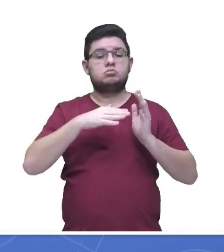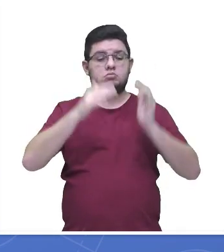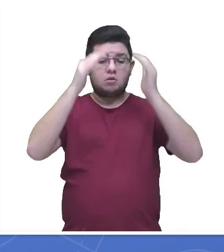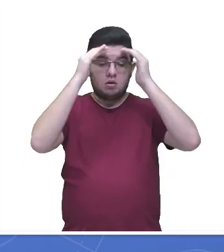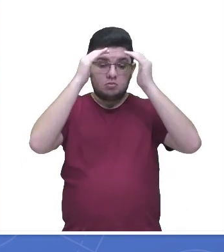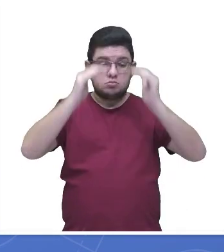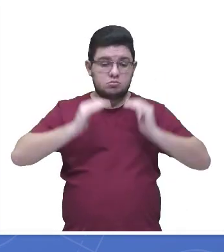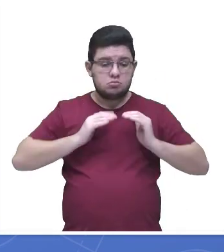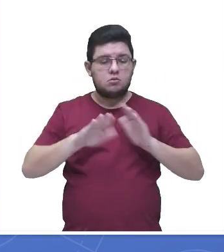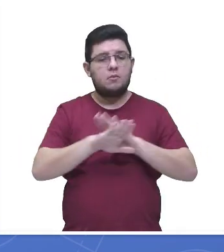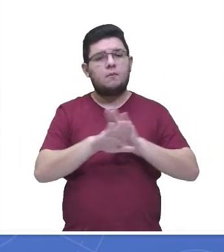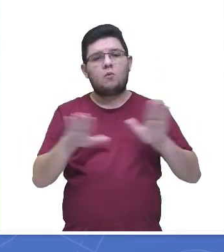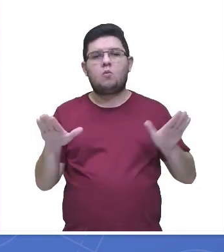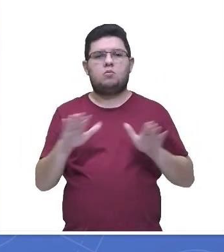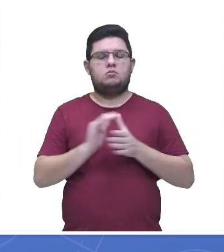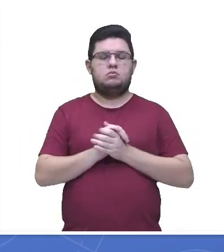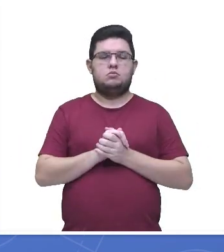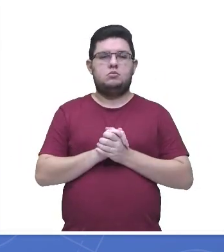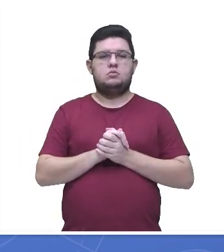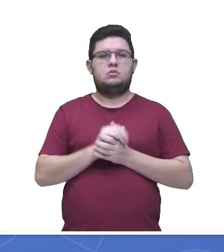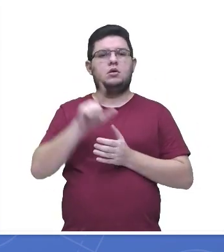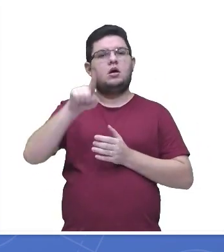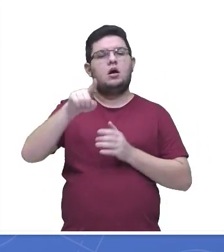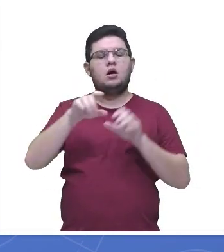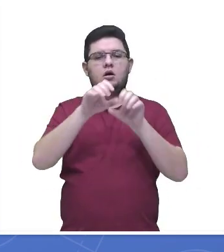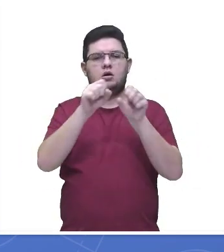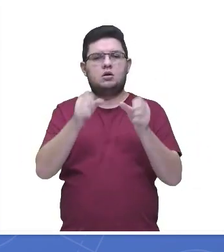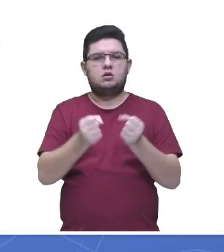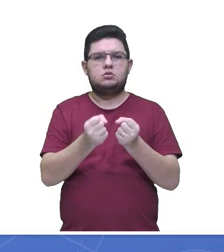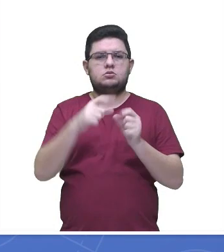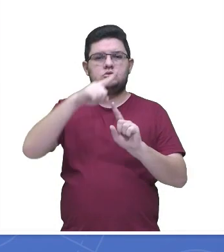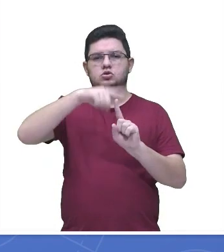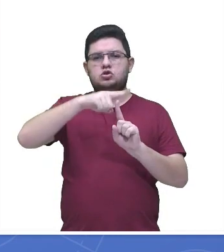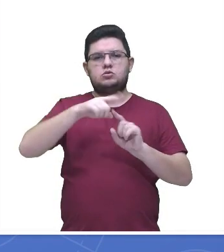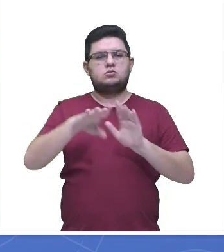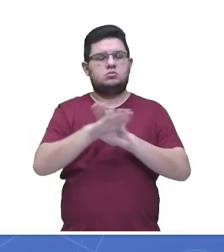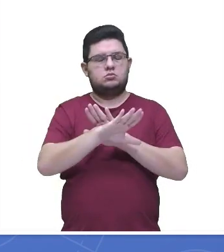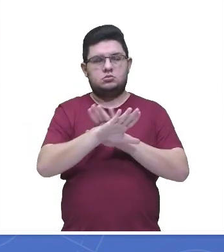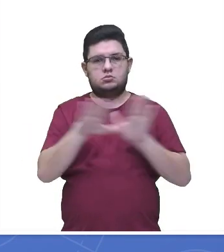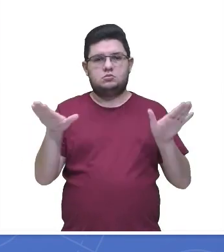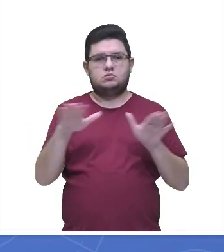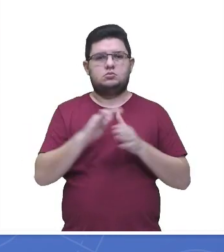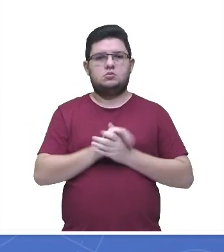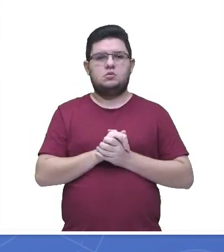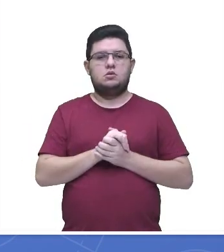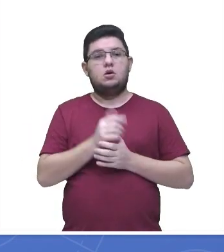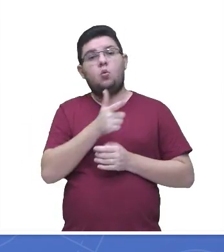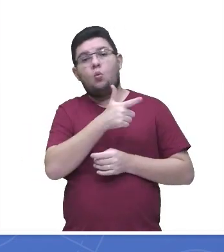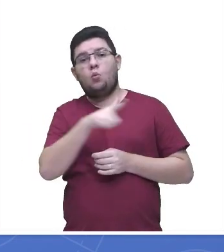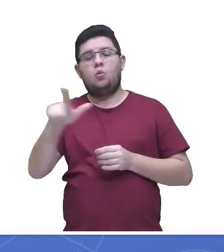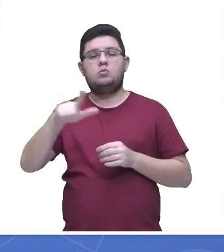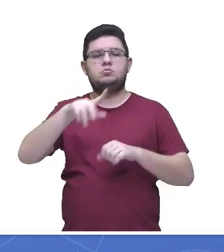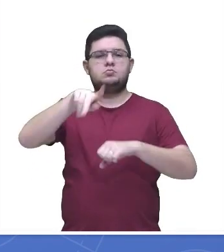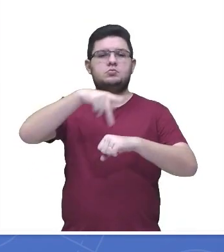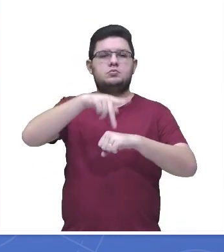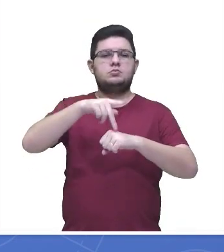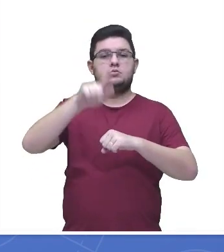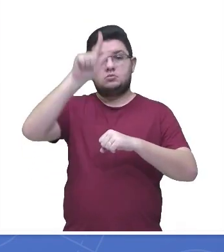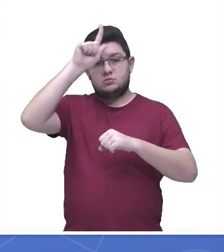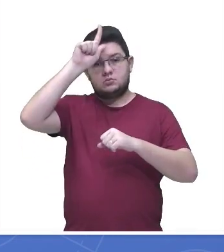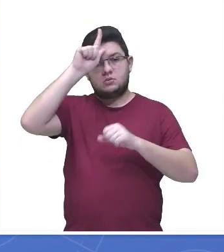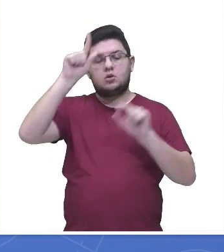dia. Era uma arte padronizada. Na Grécia, vai acontecer o quê?